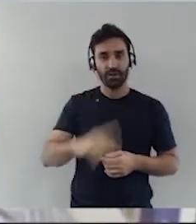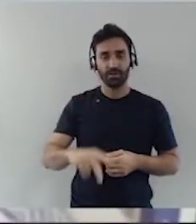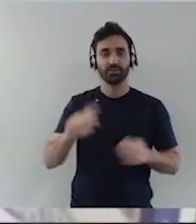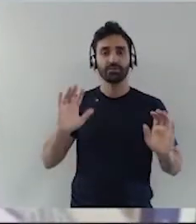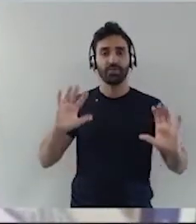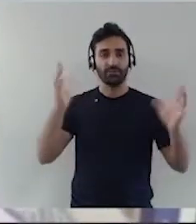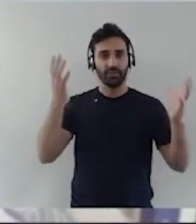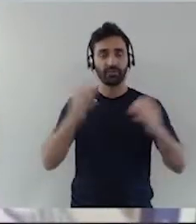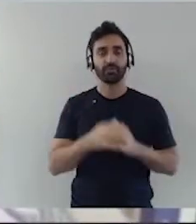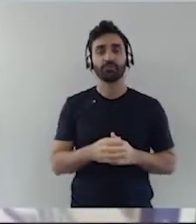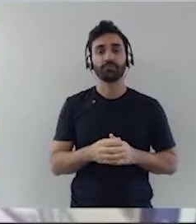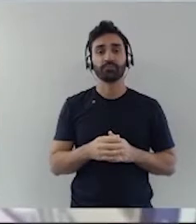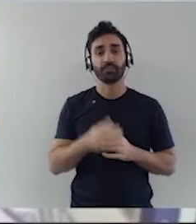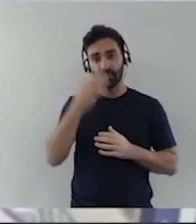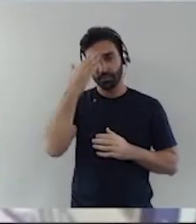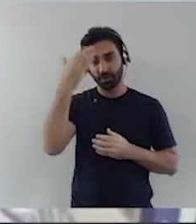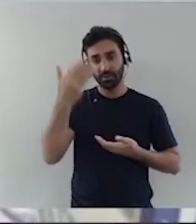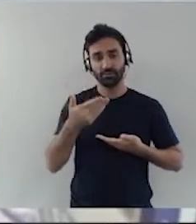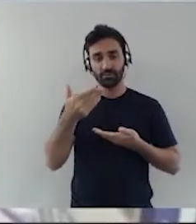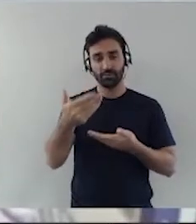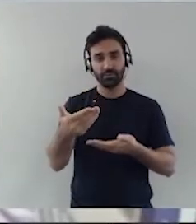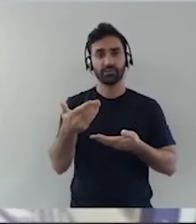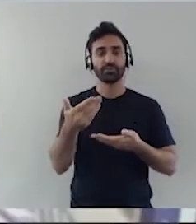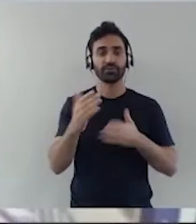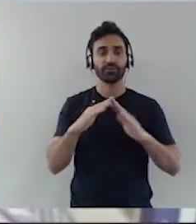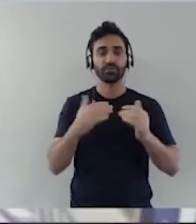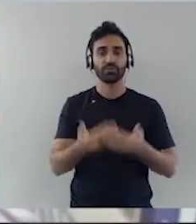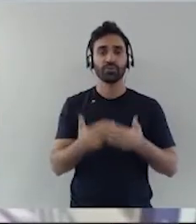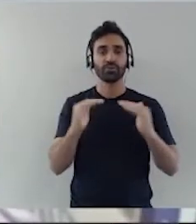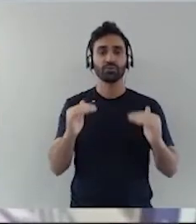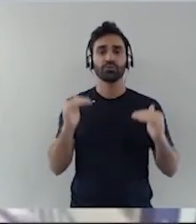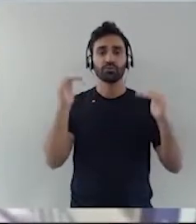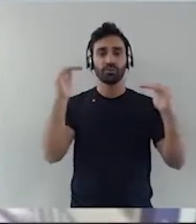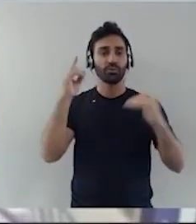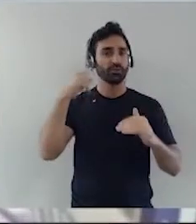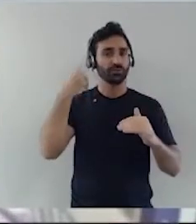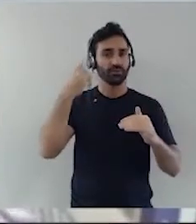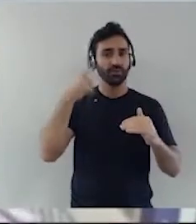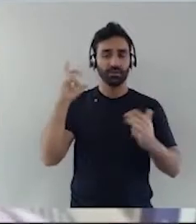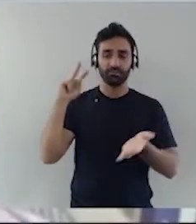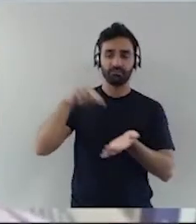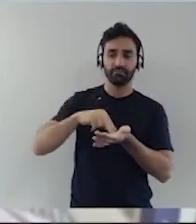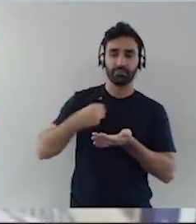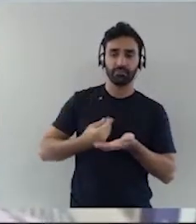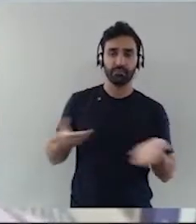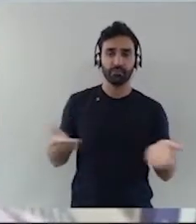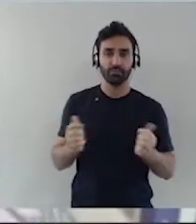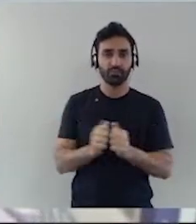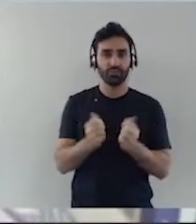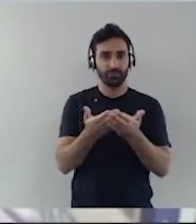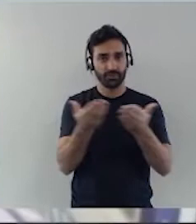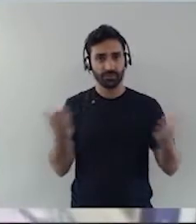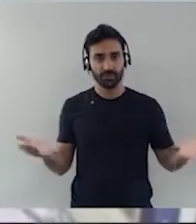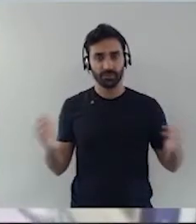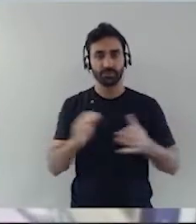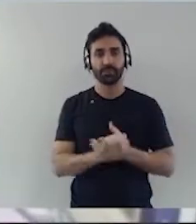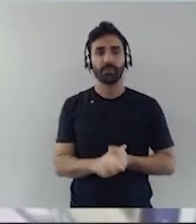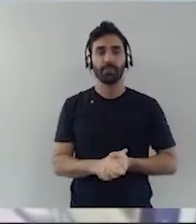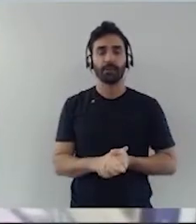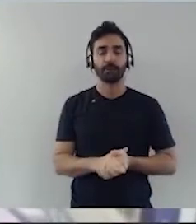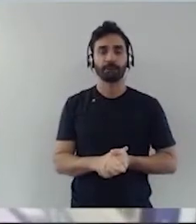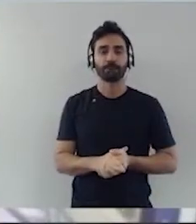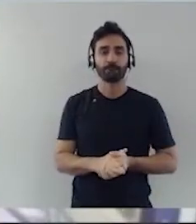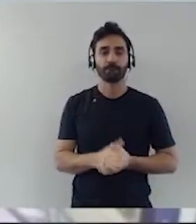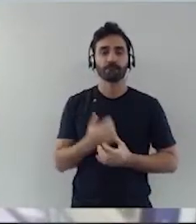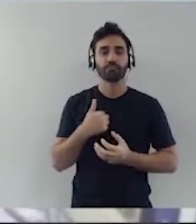evento, o convite da Escola Superior de Advocacia para eu estar aqui hoje com vocês. E ainda antes de começar, eu